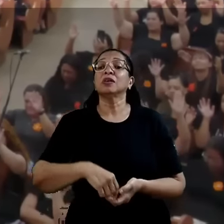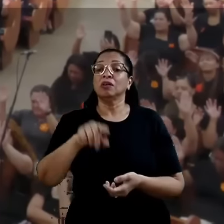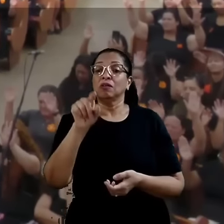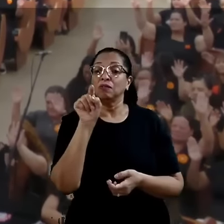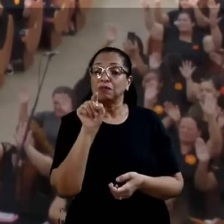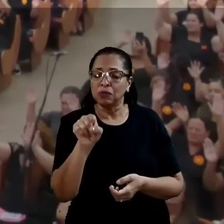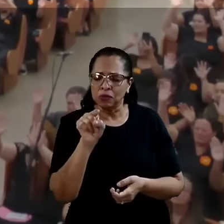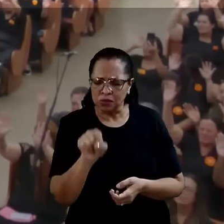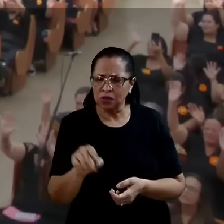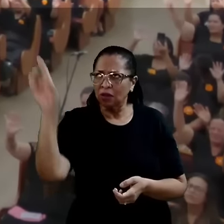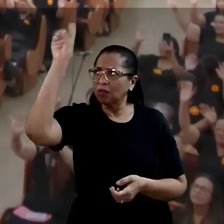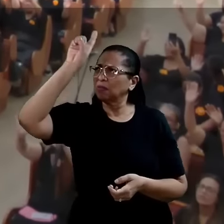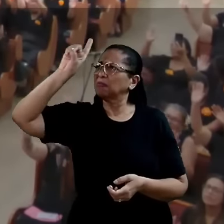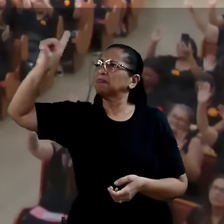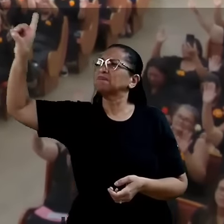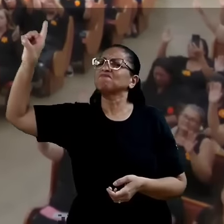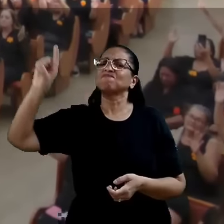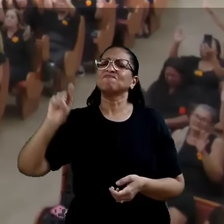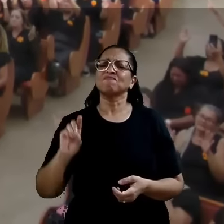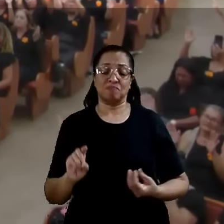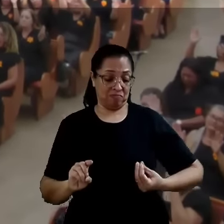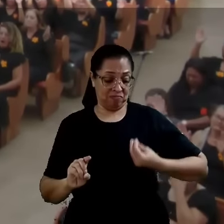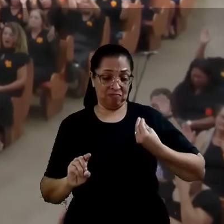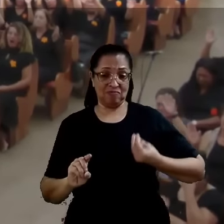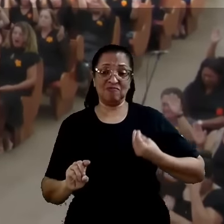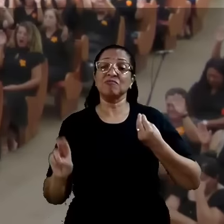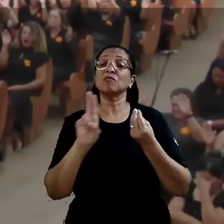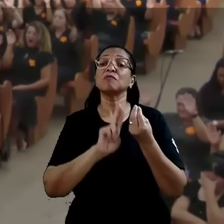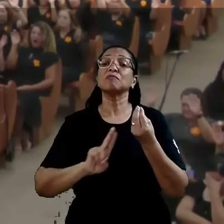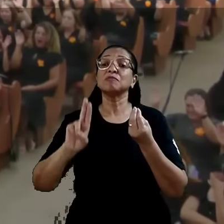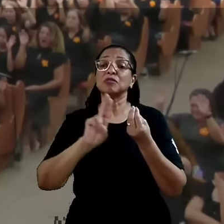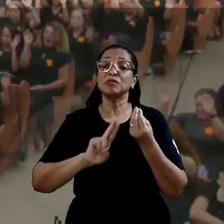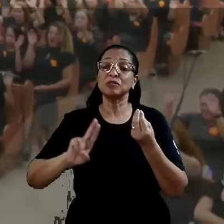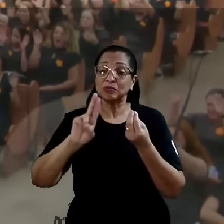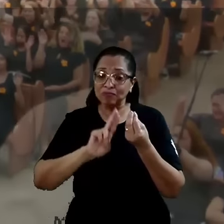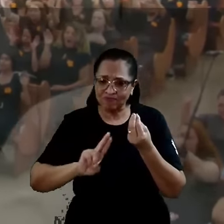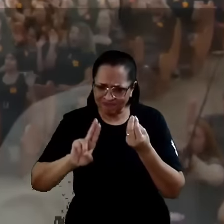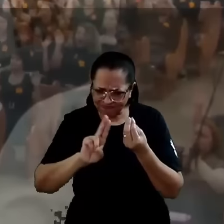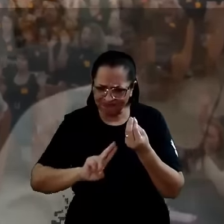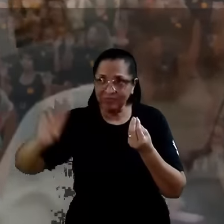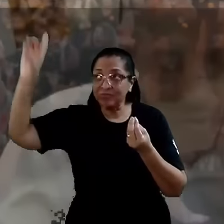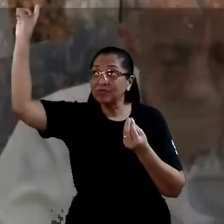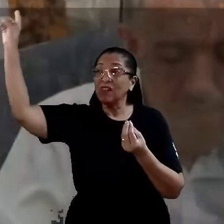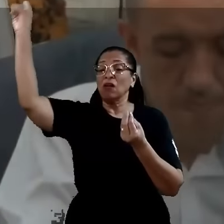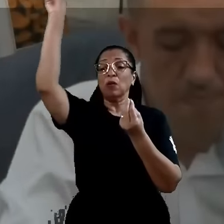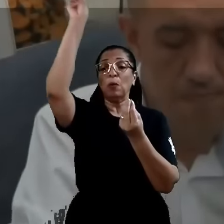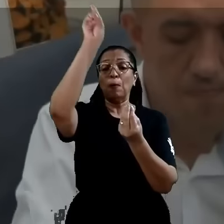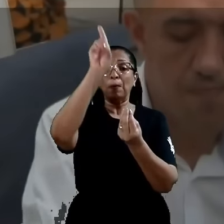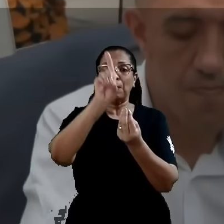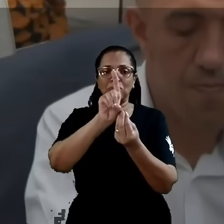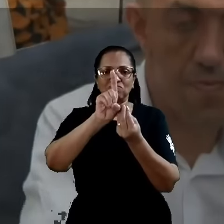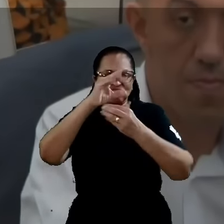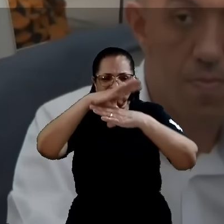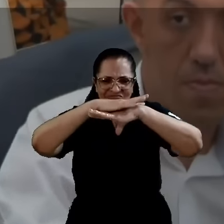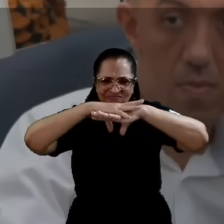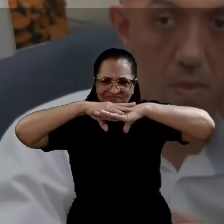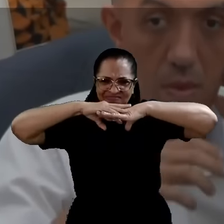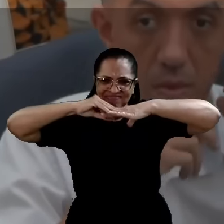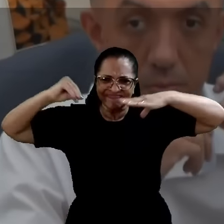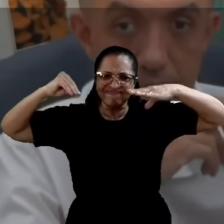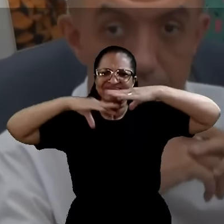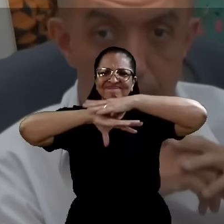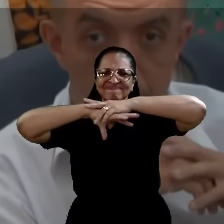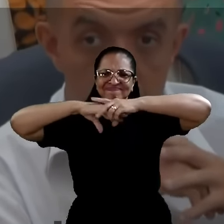cabeça e diz receba a cura e Deus vai confirmar teu ministério Quem garante Quem